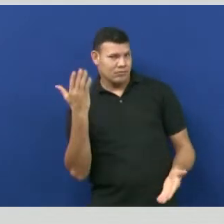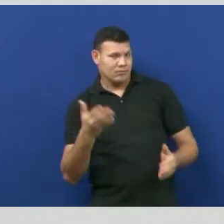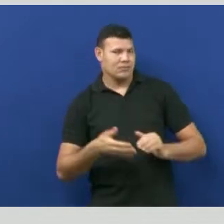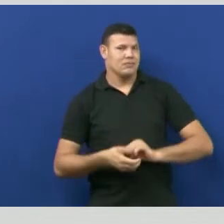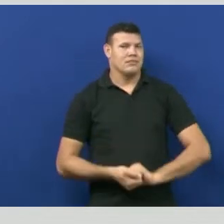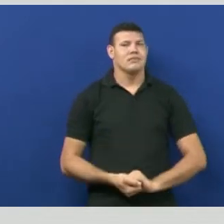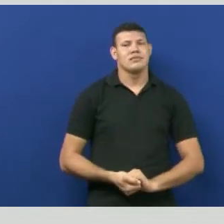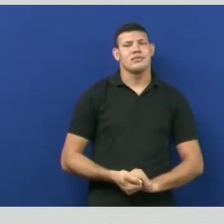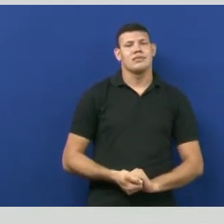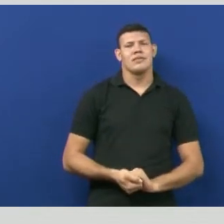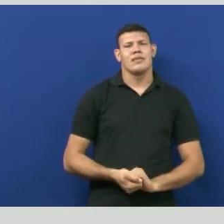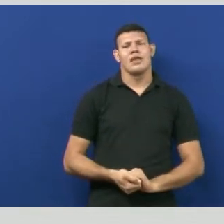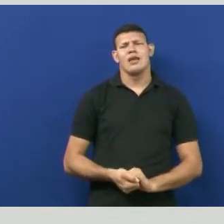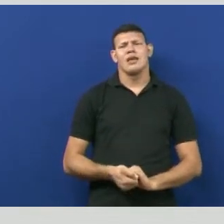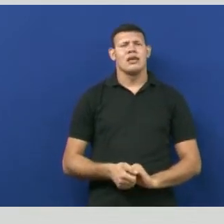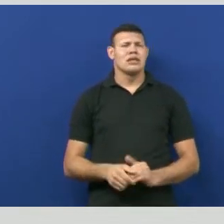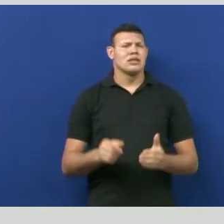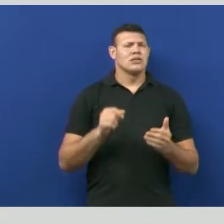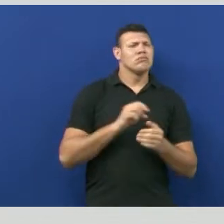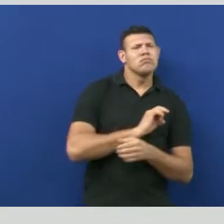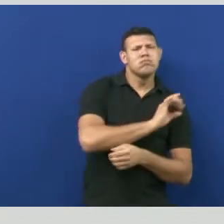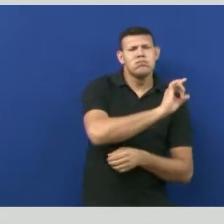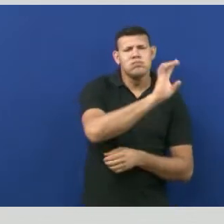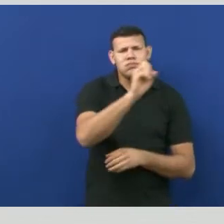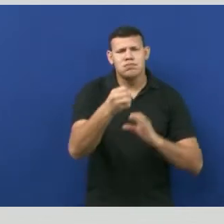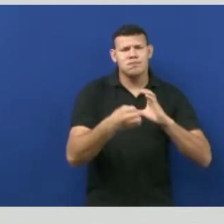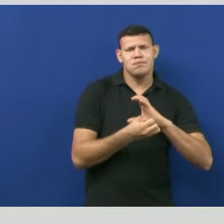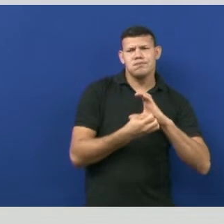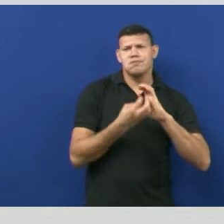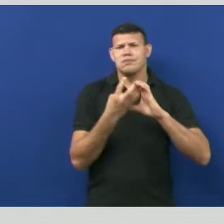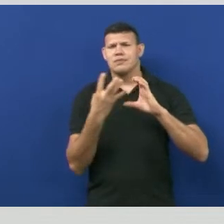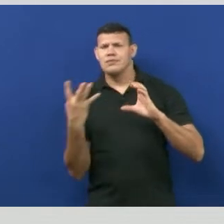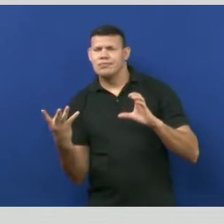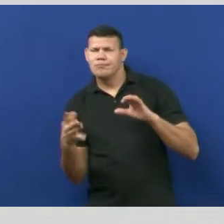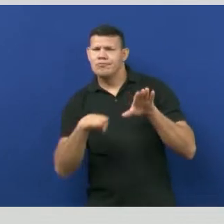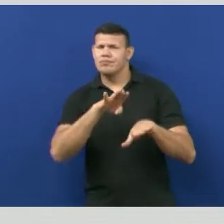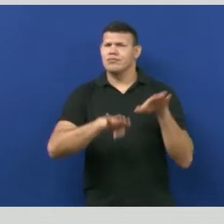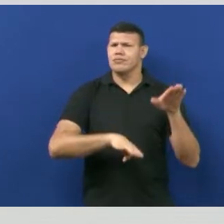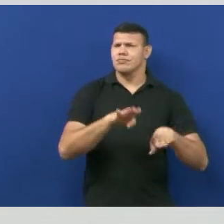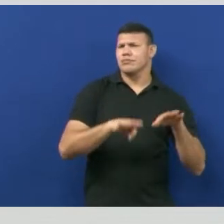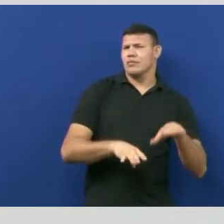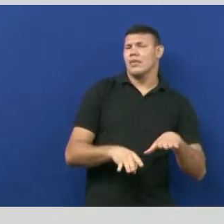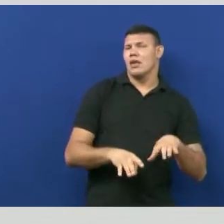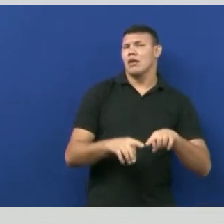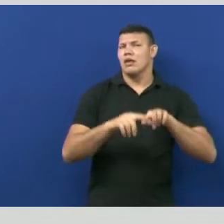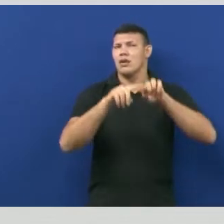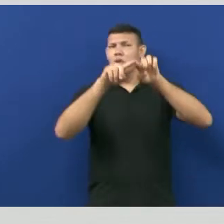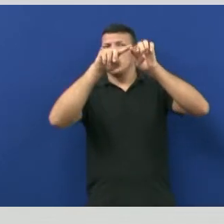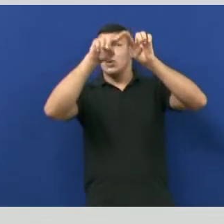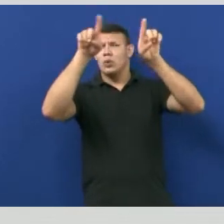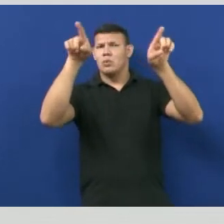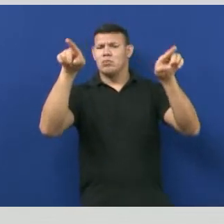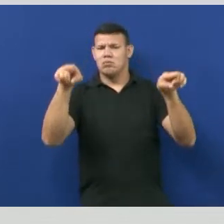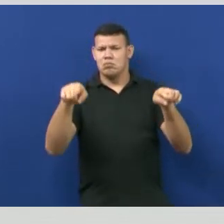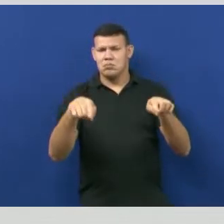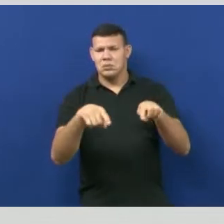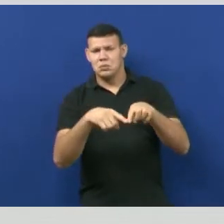Então, as funções orgânicas, elas são determinadas de acordo com a sua estrutura